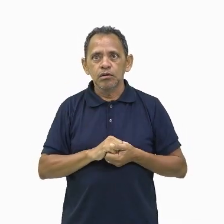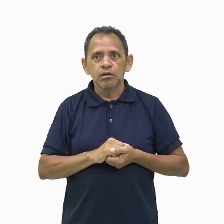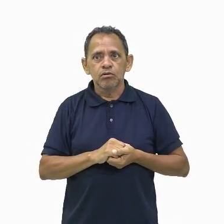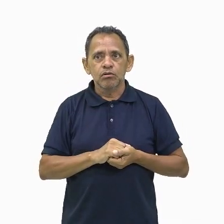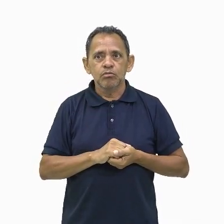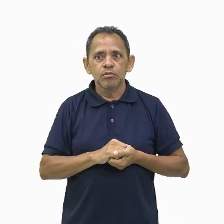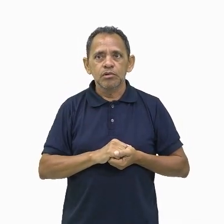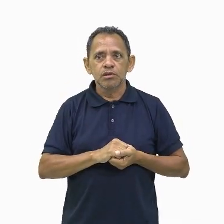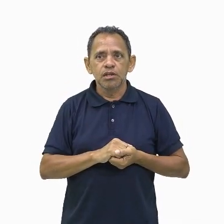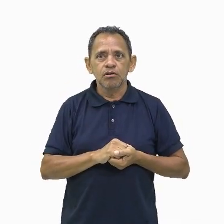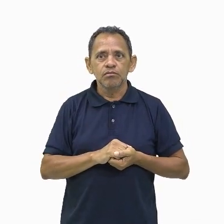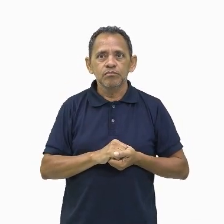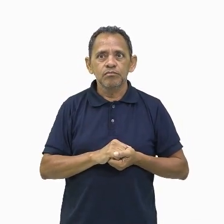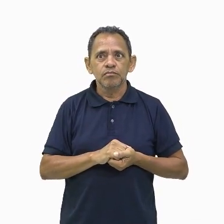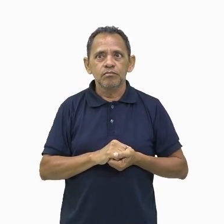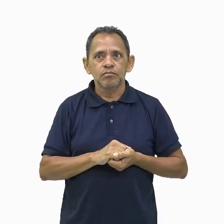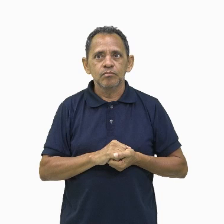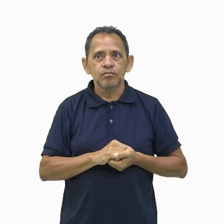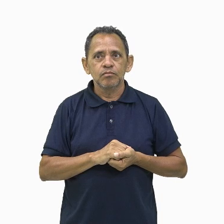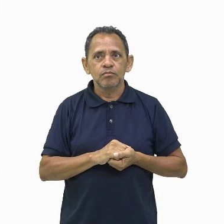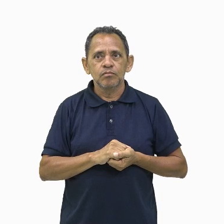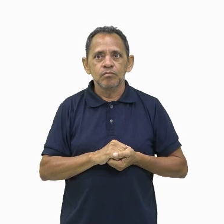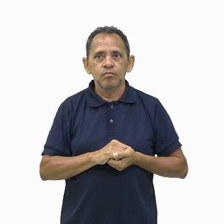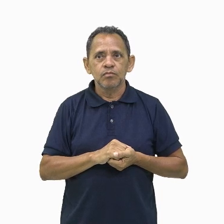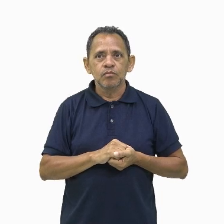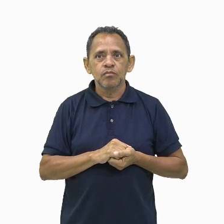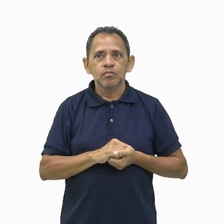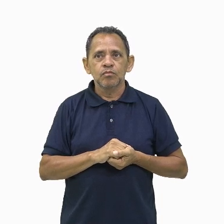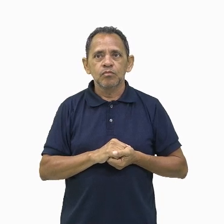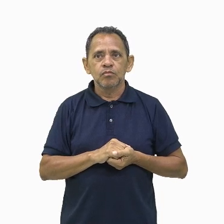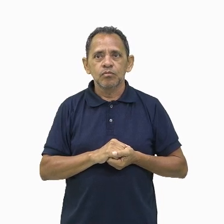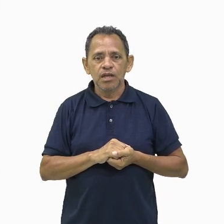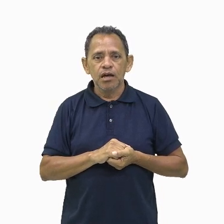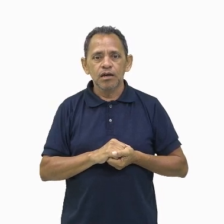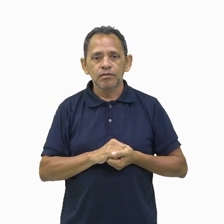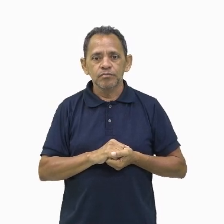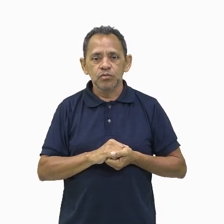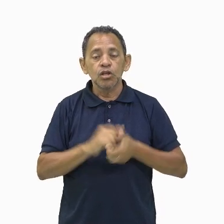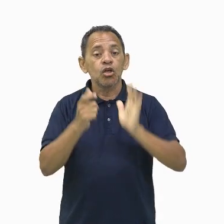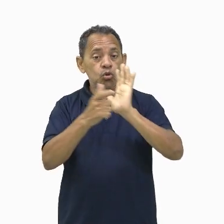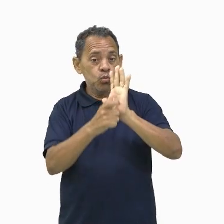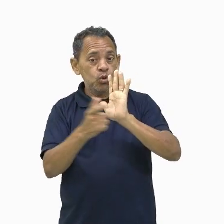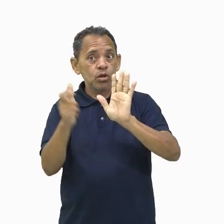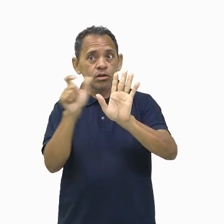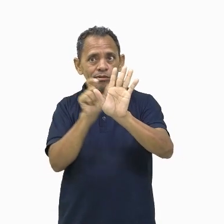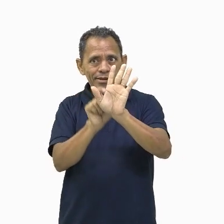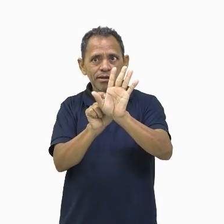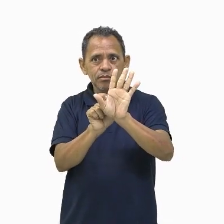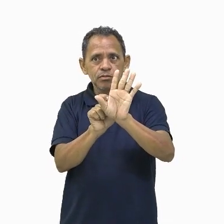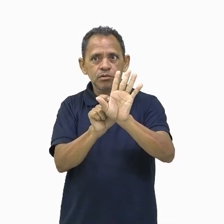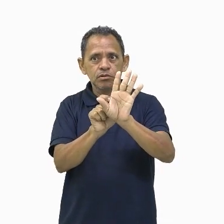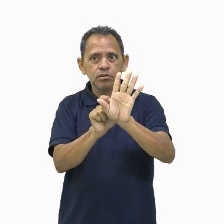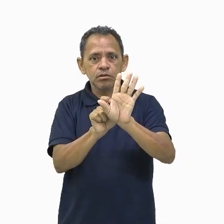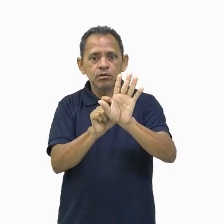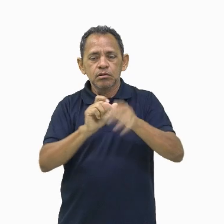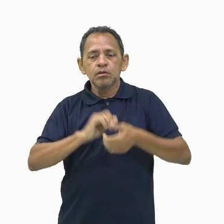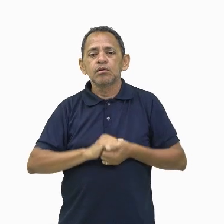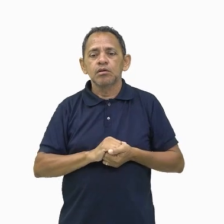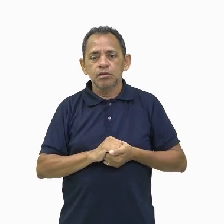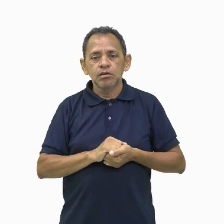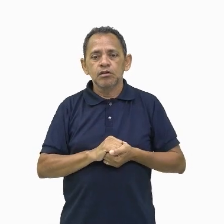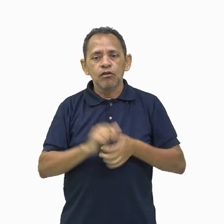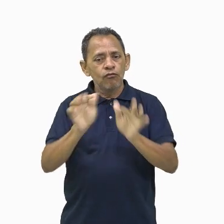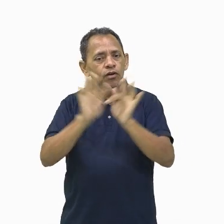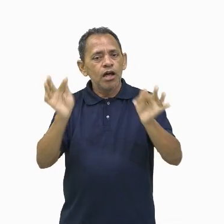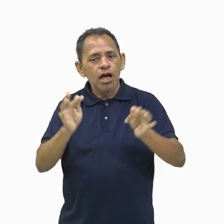empregadas, tá? Então, lembrando, a elipse é a omissão de termos, de palavras, de frases, enfim. Vamos ver